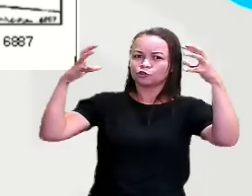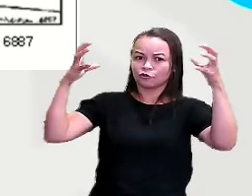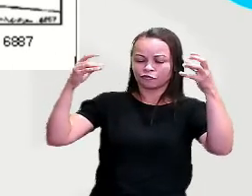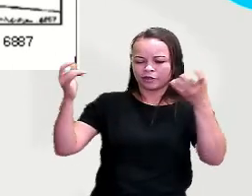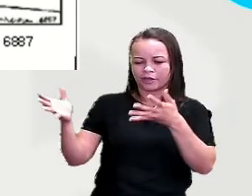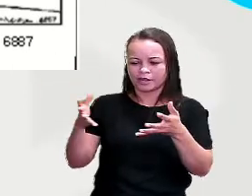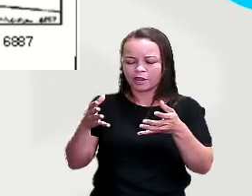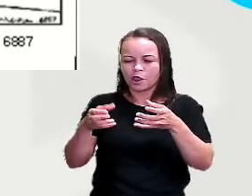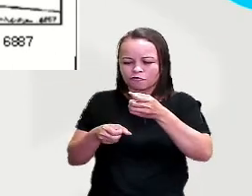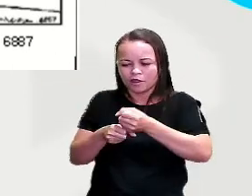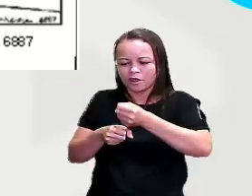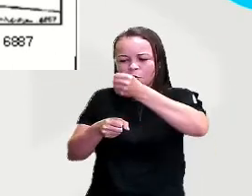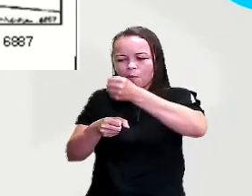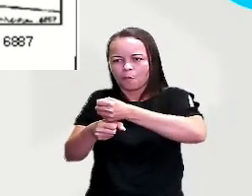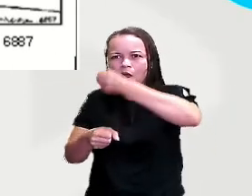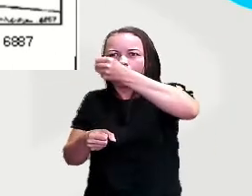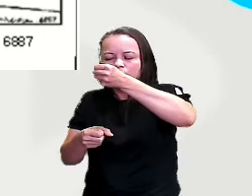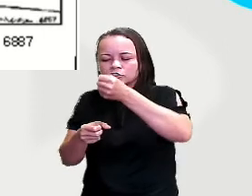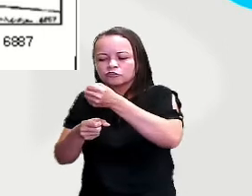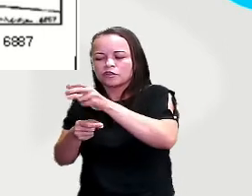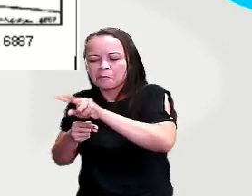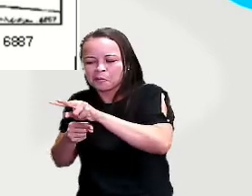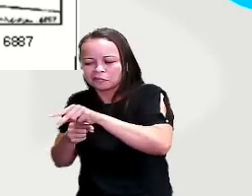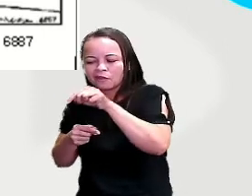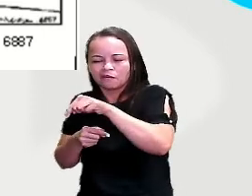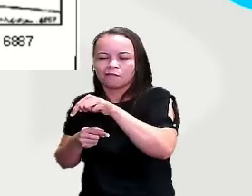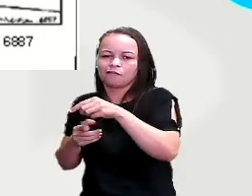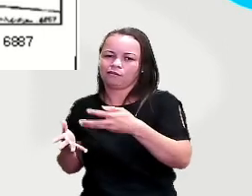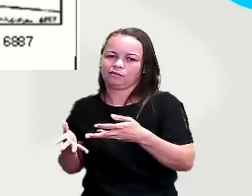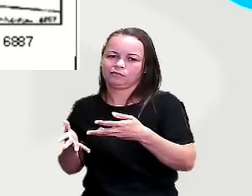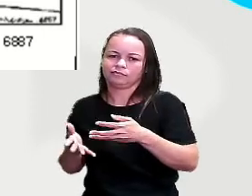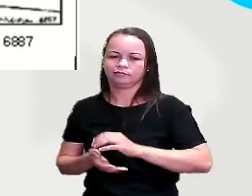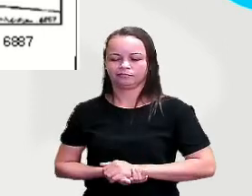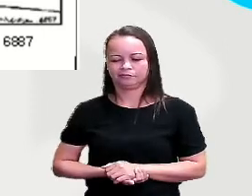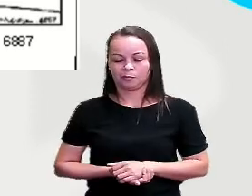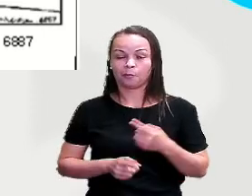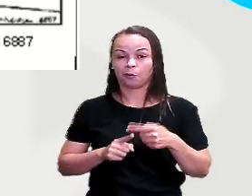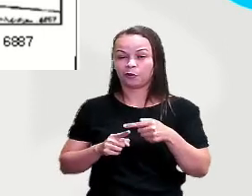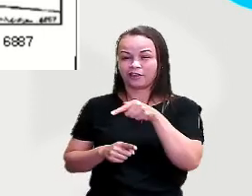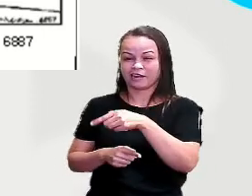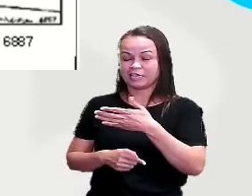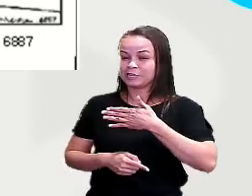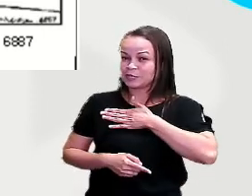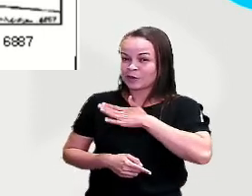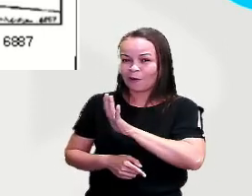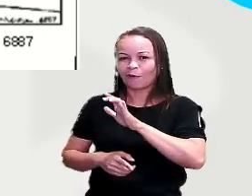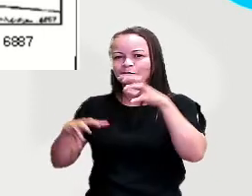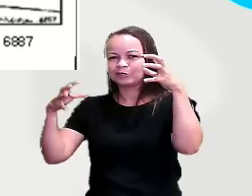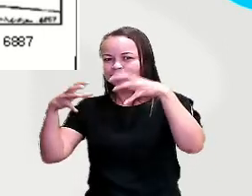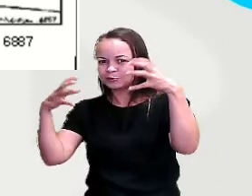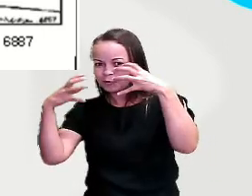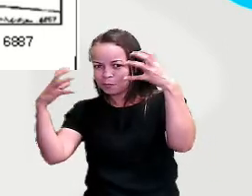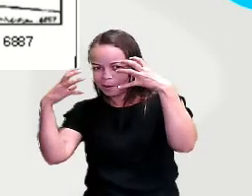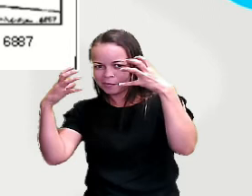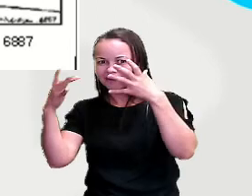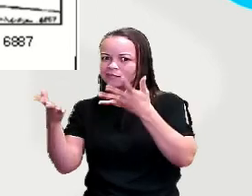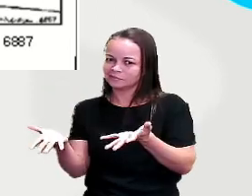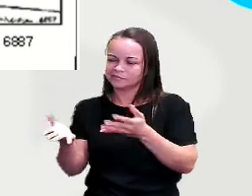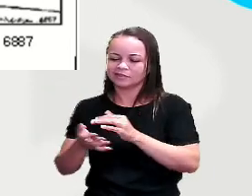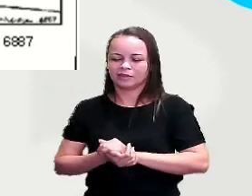com o meu guarda-chuva. Então aí vocês vão pensar um pouquinho, refletir, e pode transformar essa história aí num